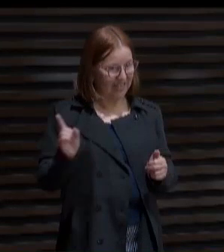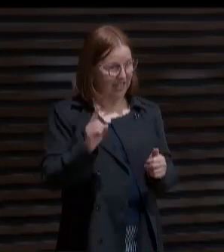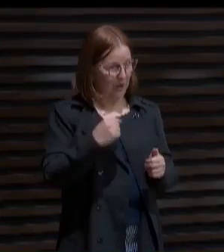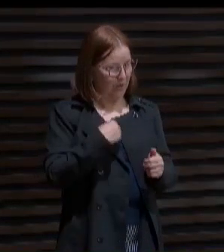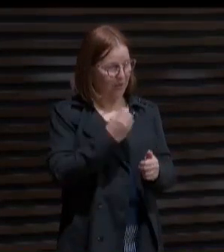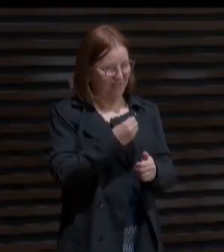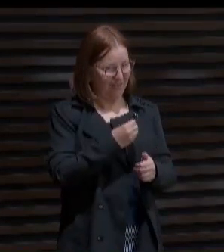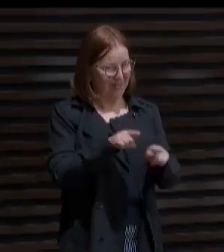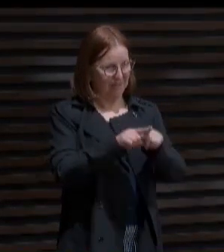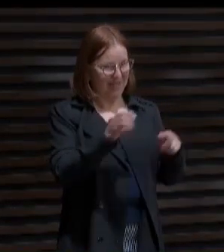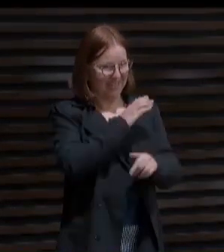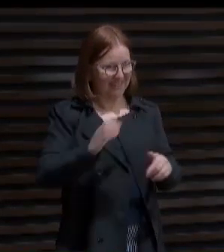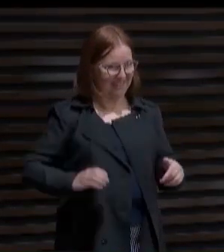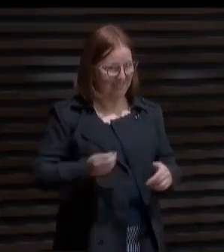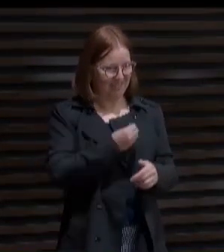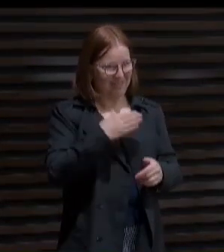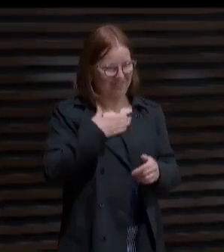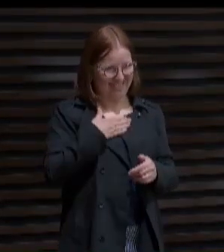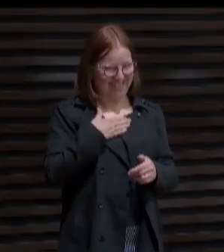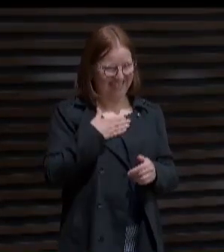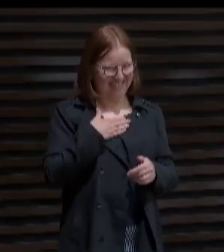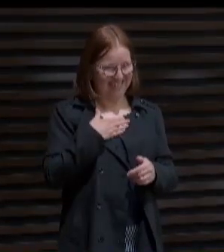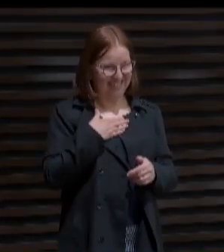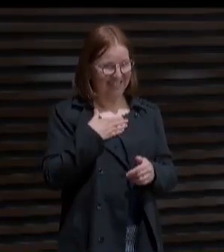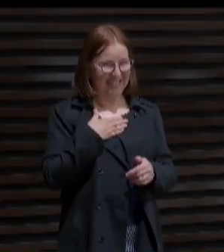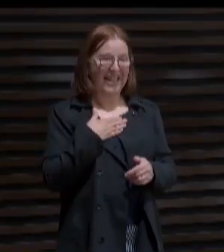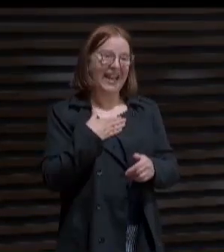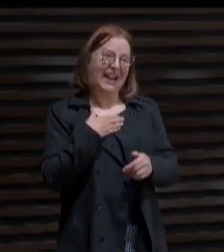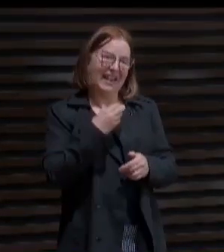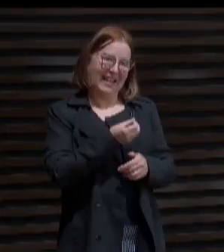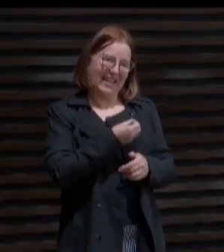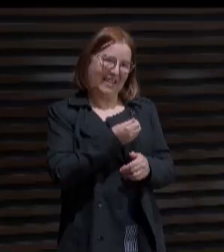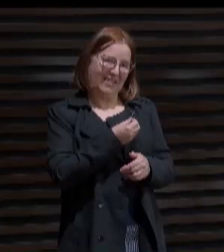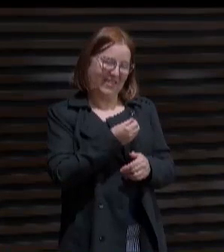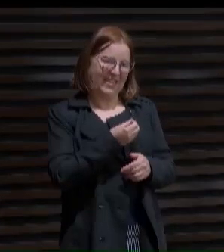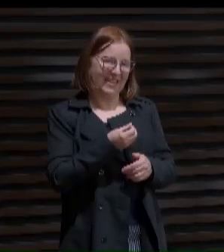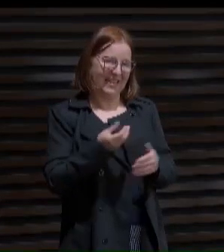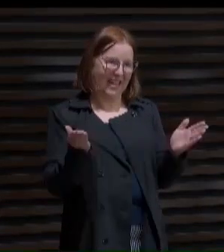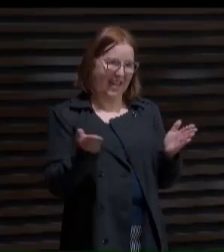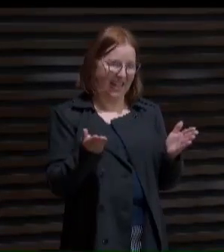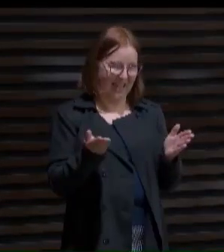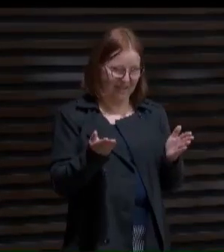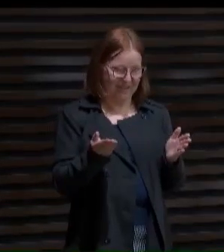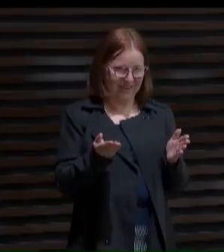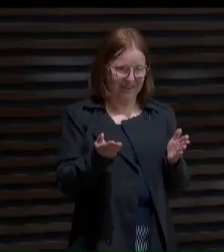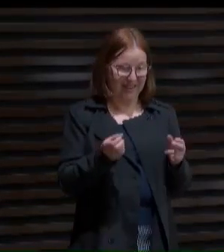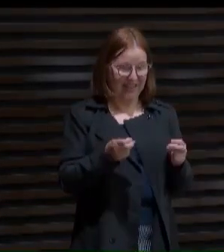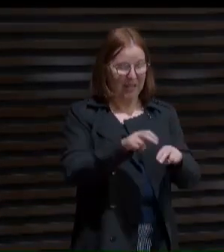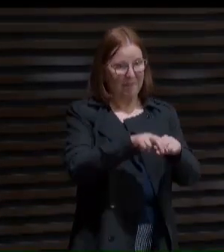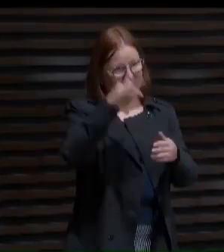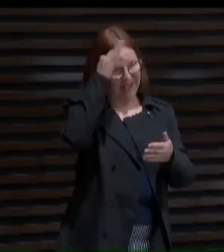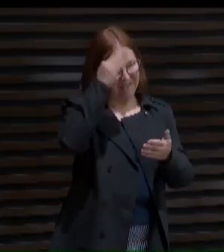quem vive, mas Cristo vive em mim. Portanto, vivo neste corpo terreno pela fé